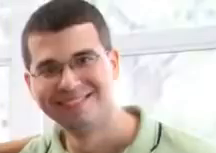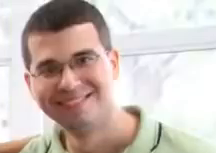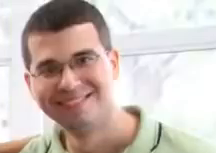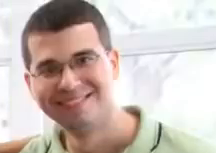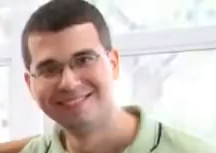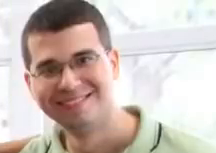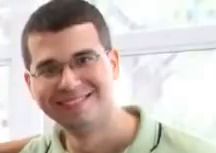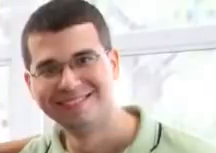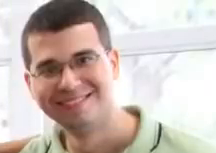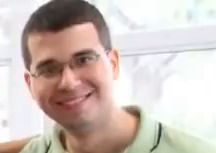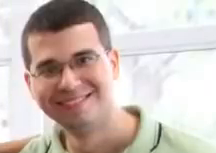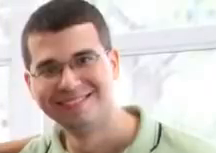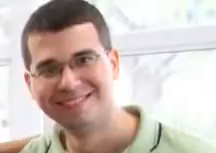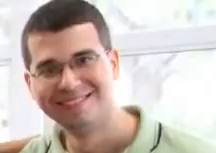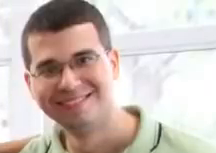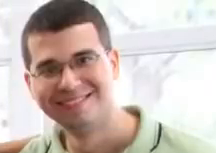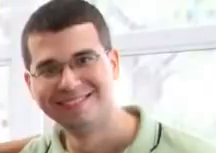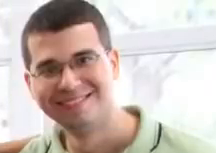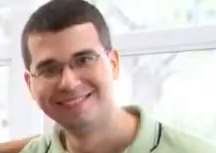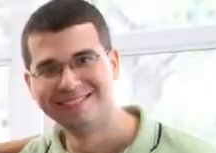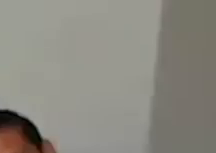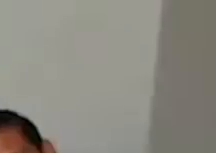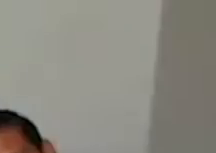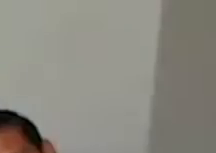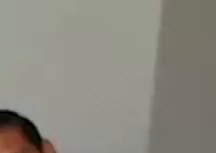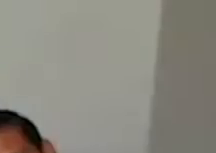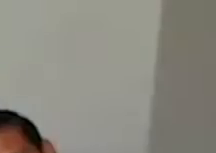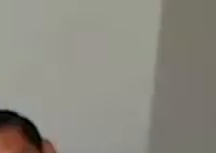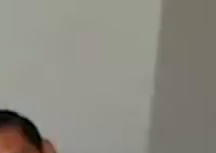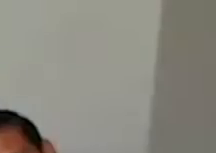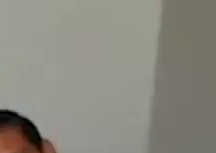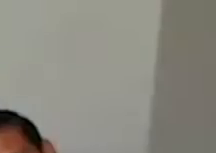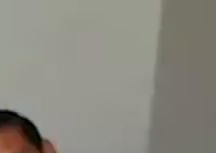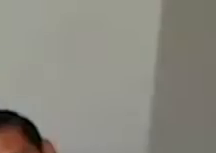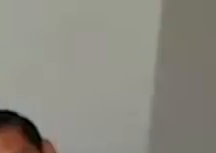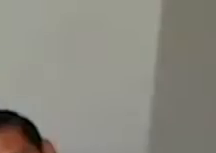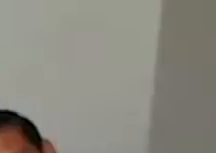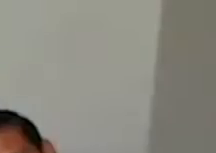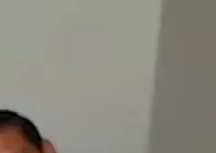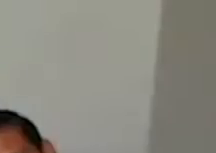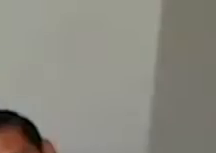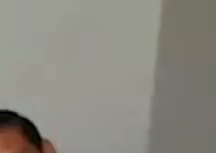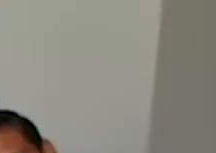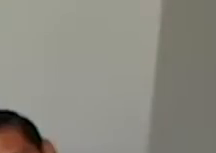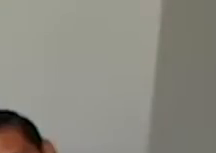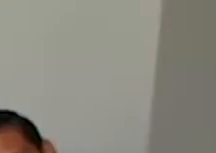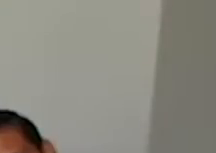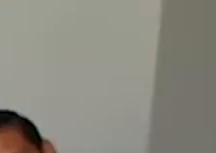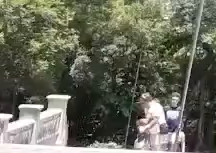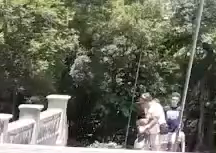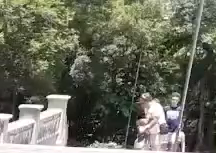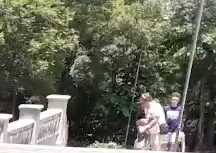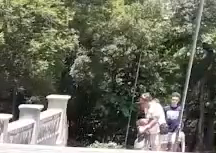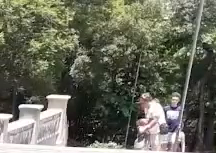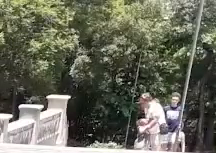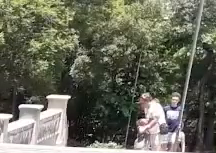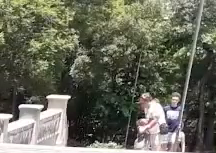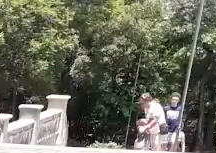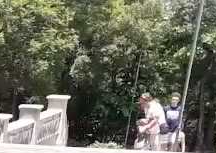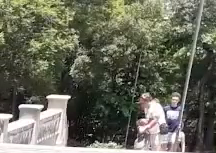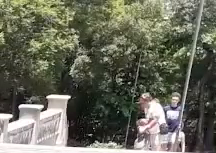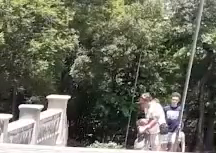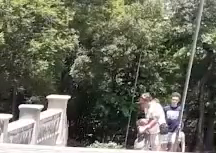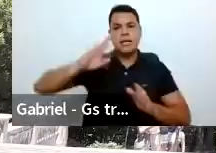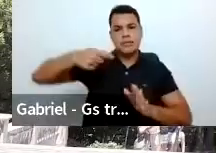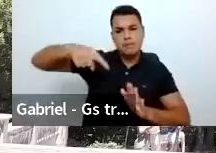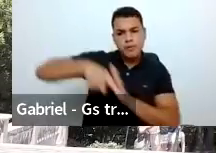Os programas PIBIC e PIBIT permitem ampliar o alcance da ciência, sempre pensando em melhorar a saúde